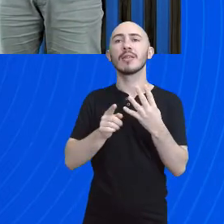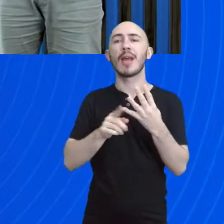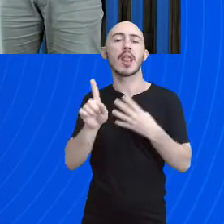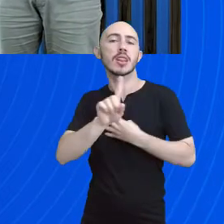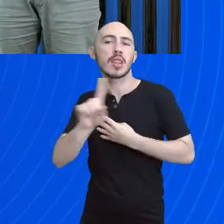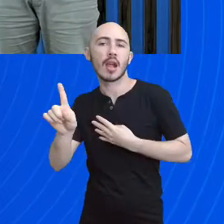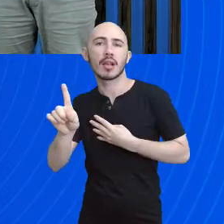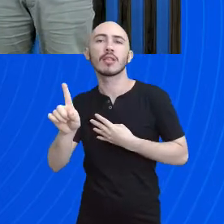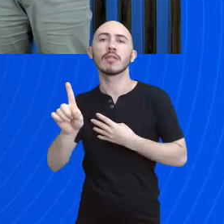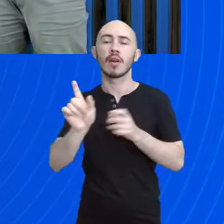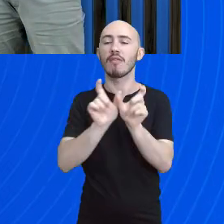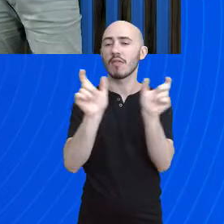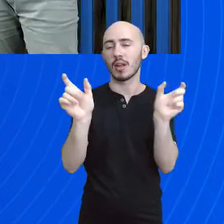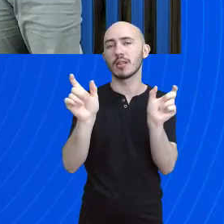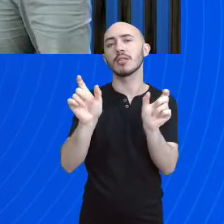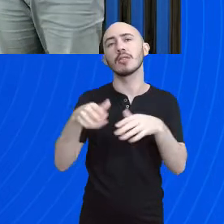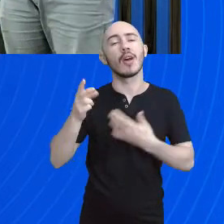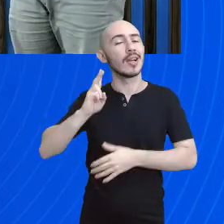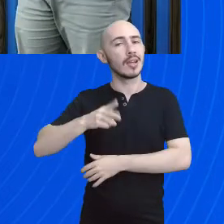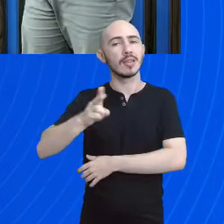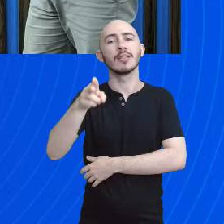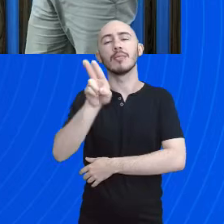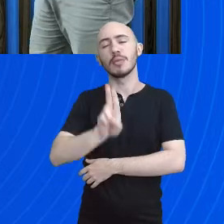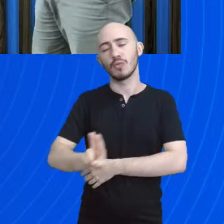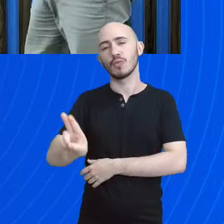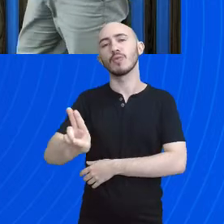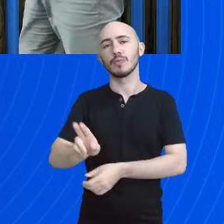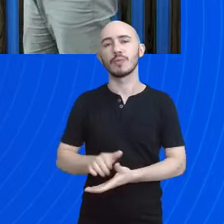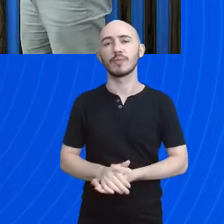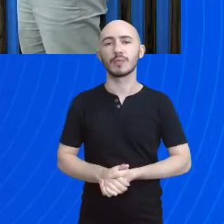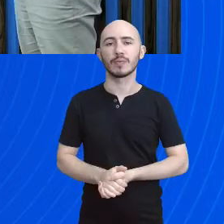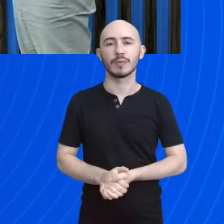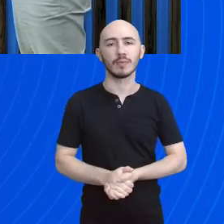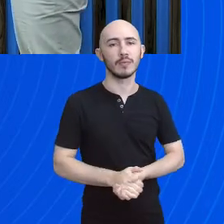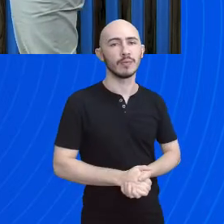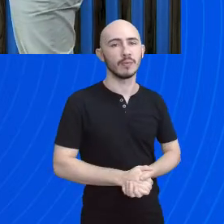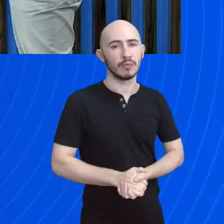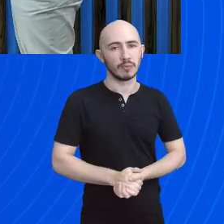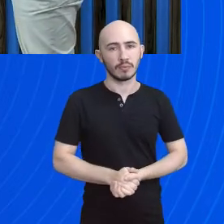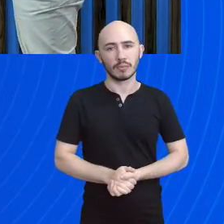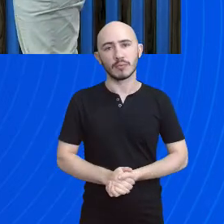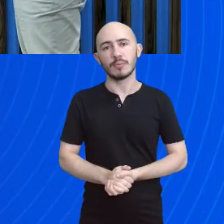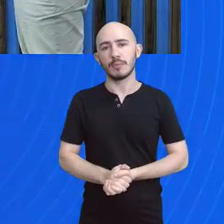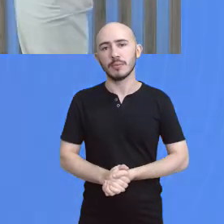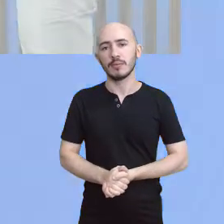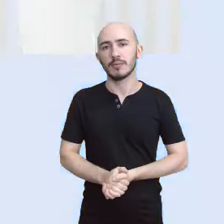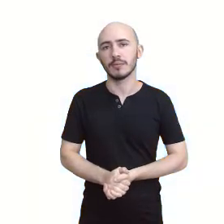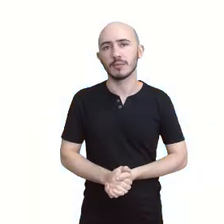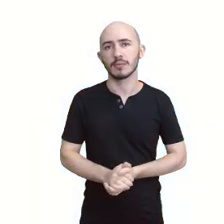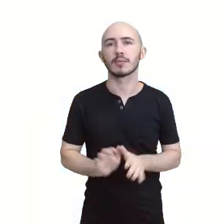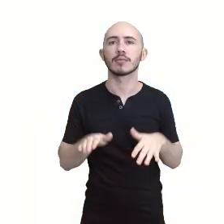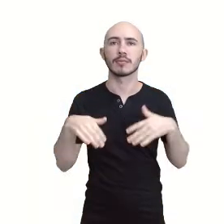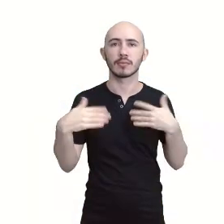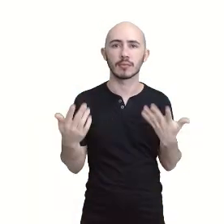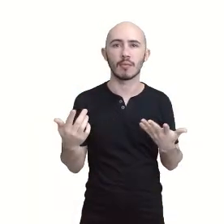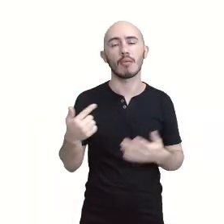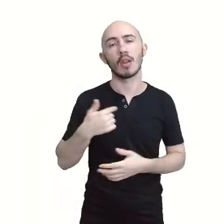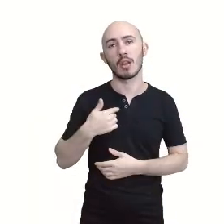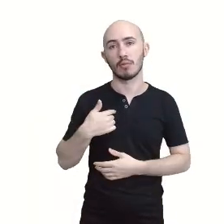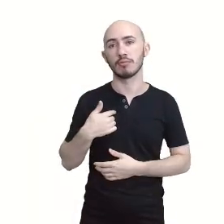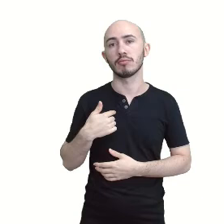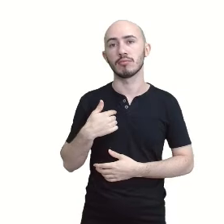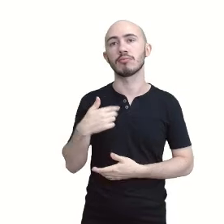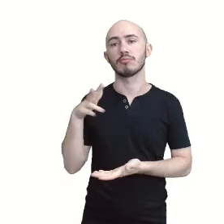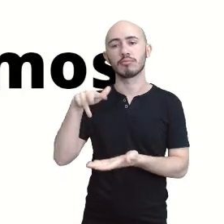aí e passa adiante, porque sempre vai usar, não tem para onde. Certo? Então, ó, I am, eu estou,